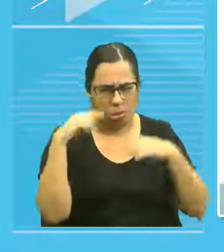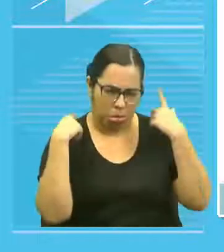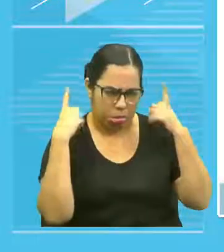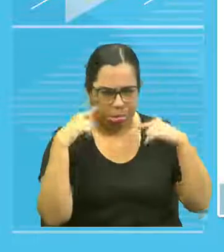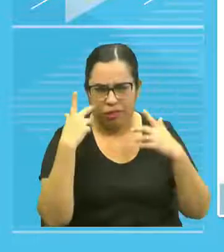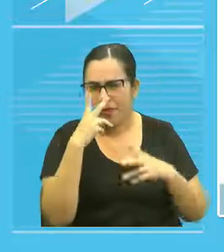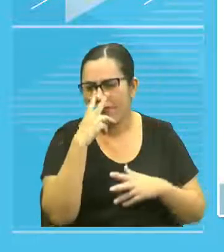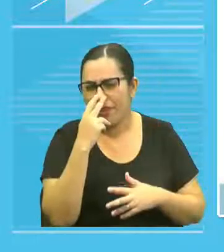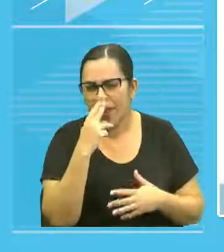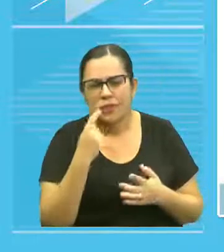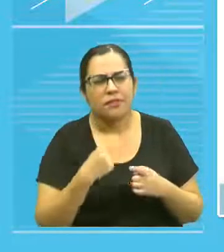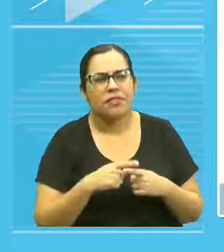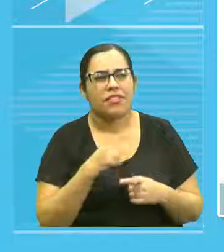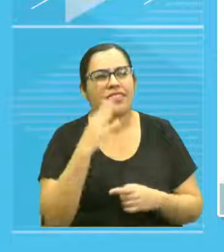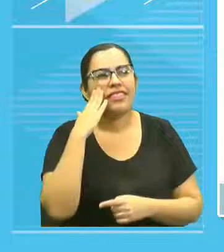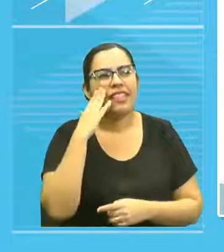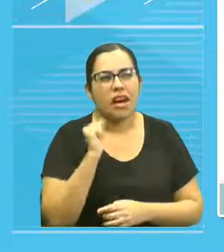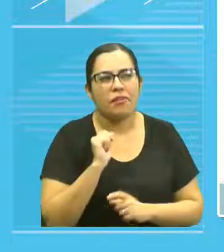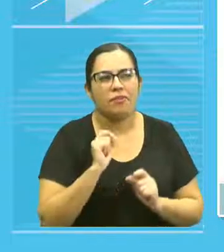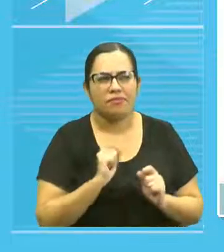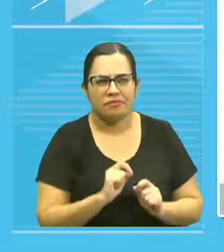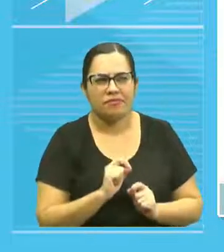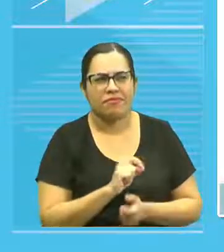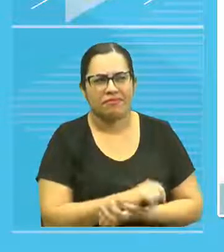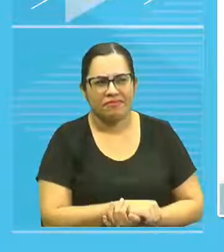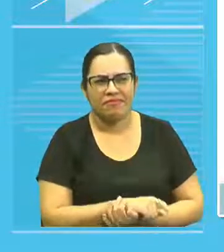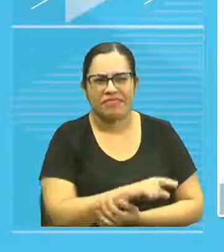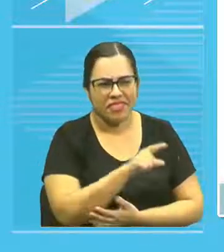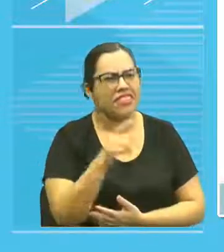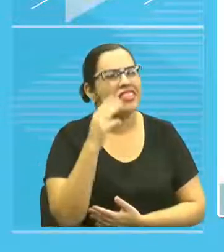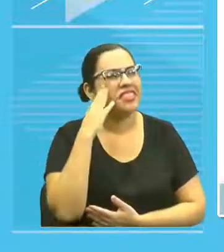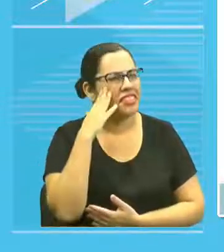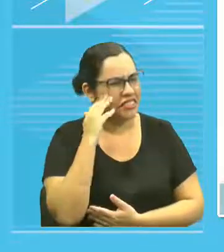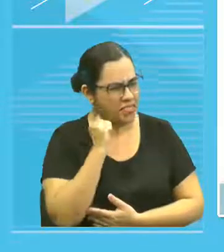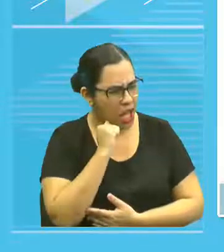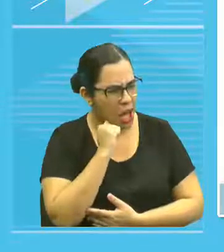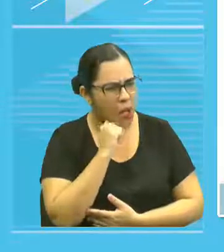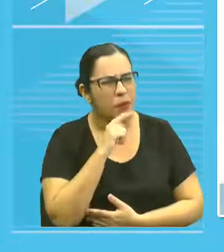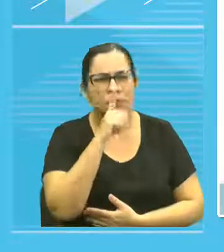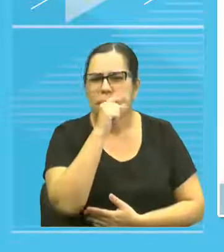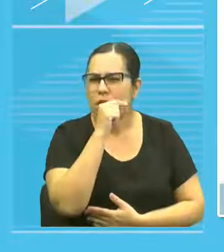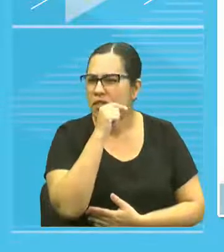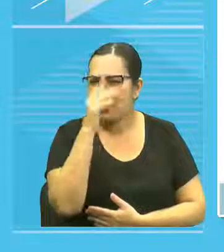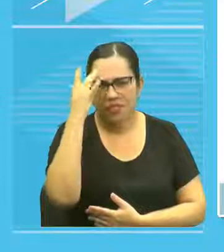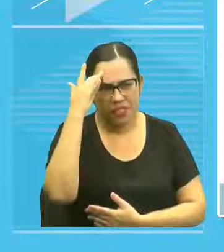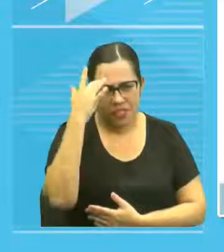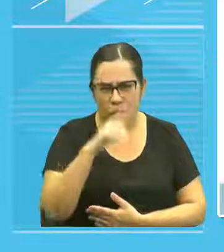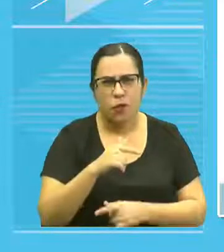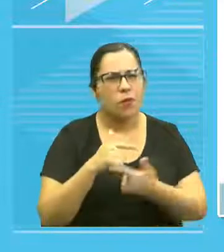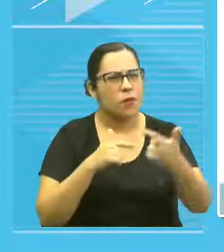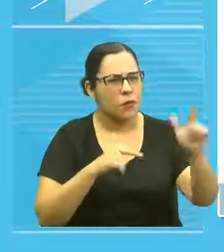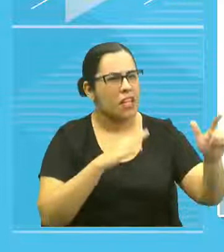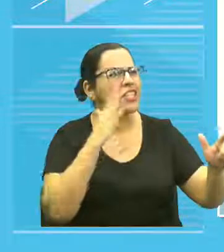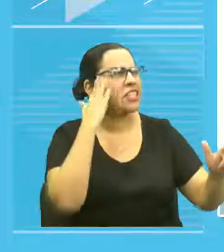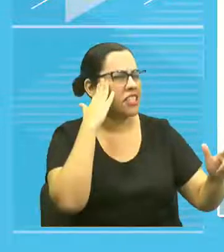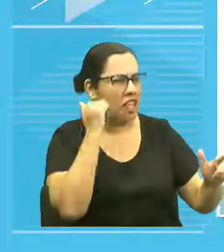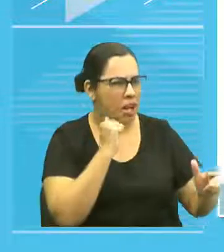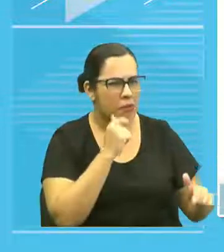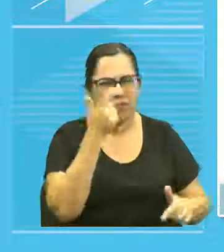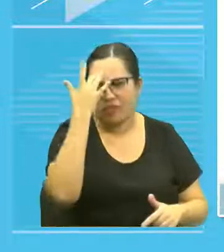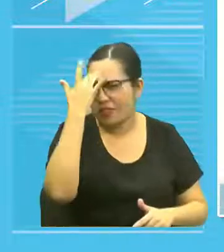né porque tu sabia Rosinha que o sabiá não sabia que o sábio sabia que o sabiá